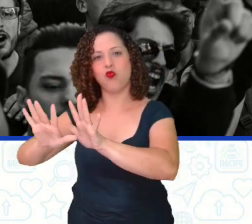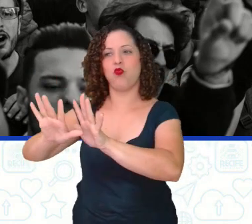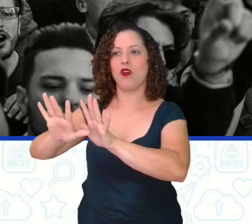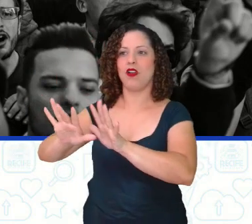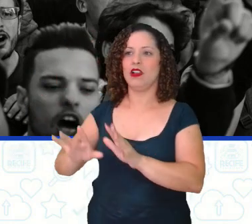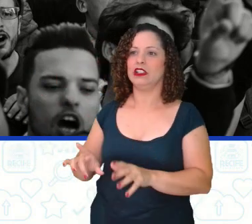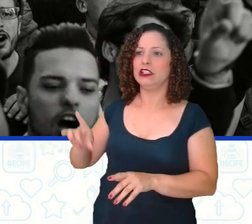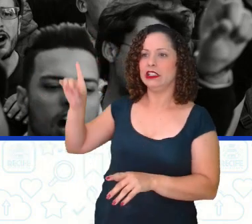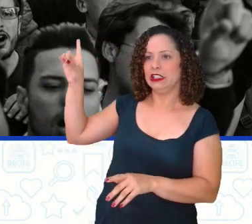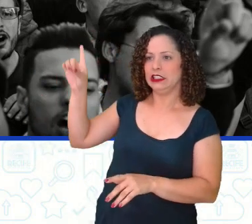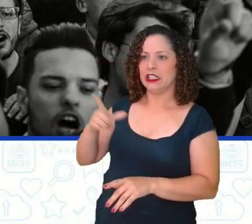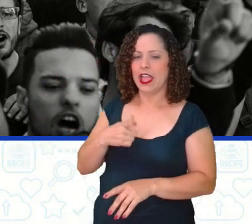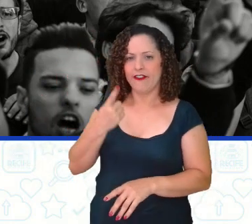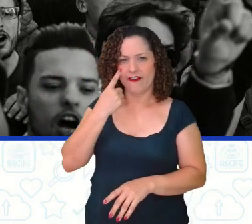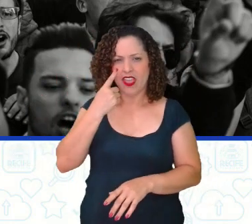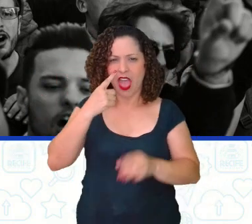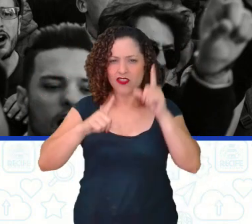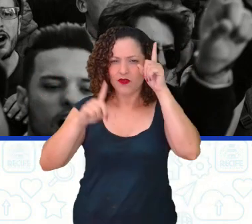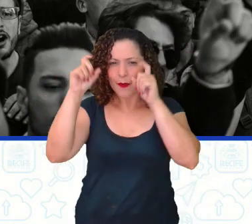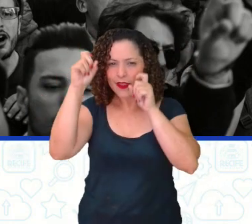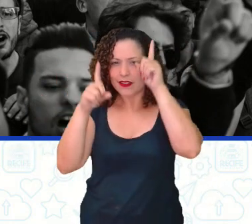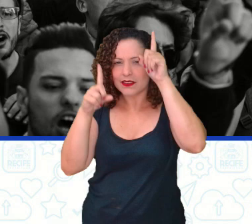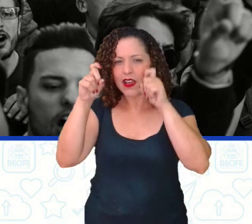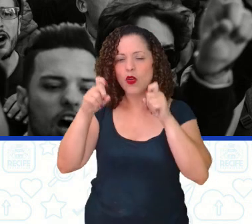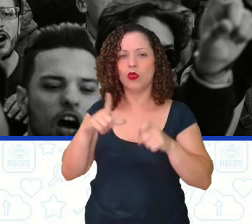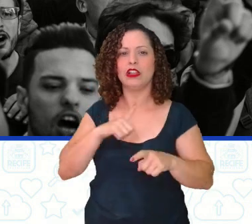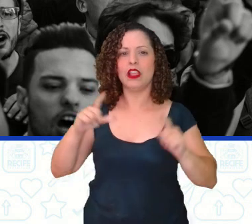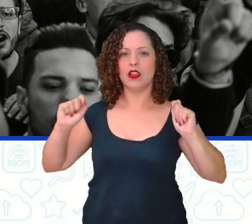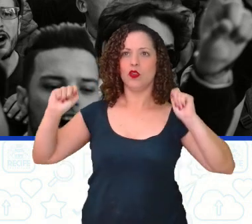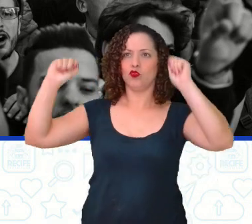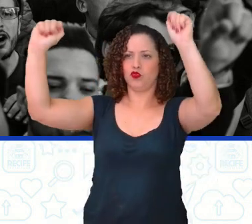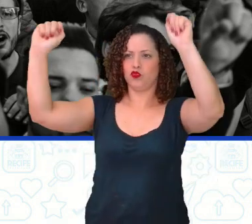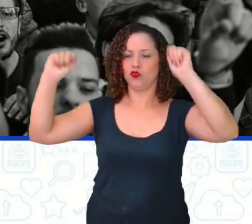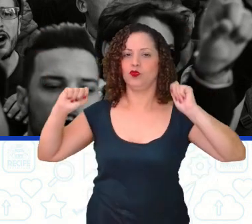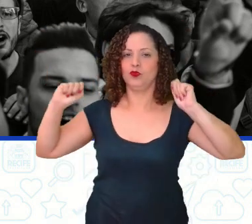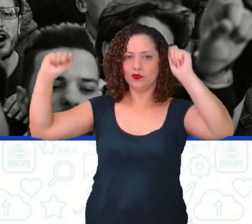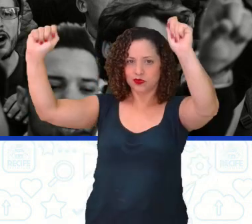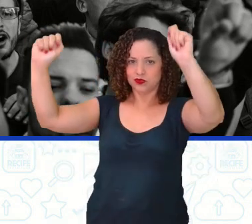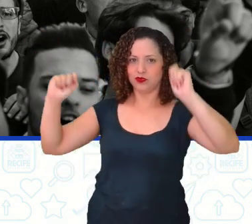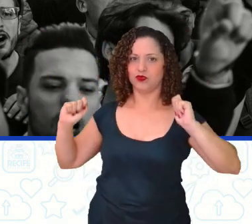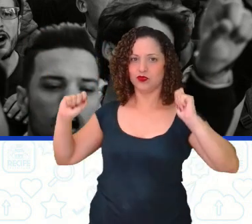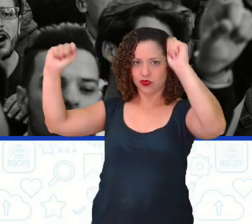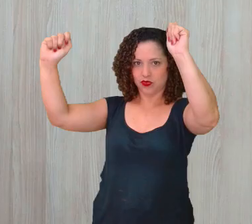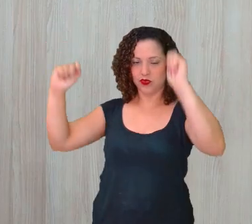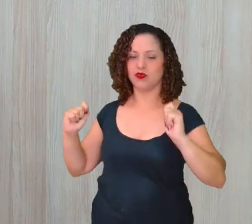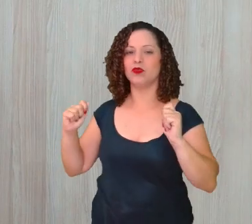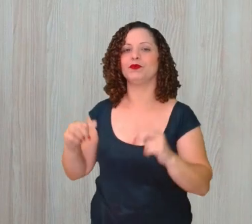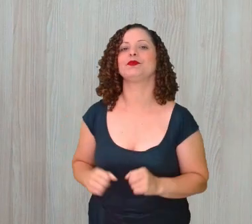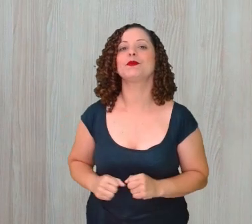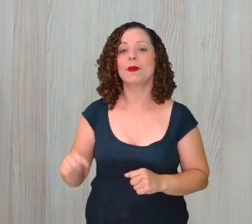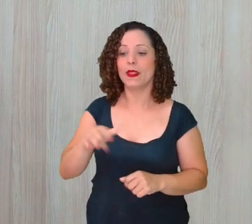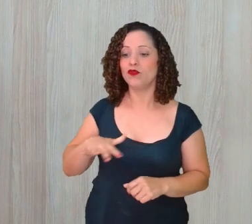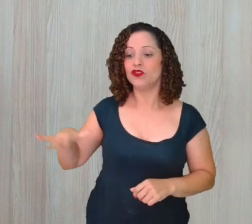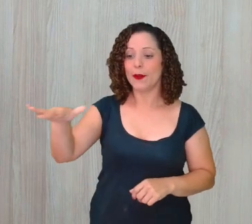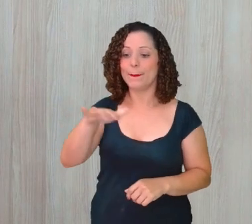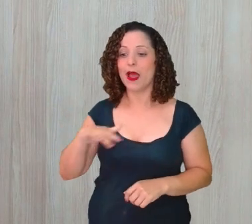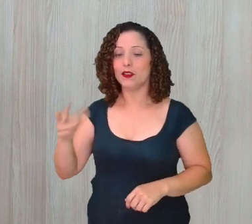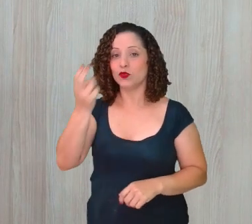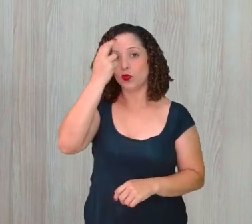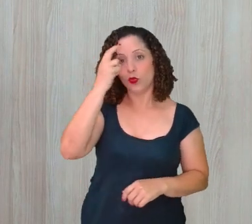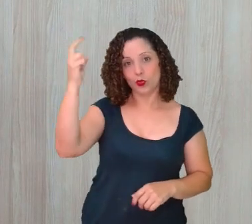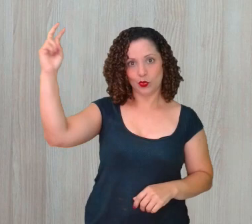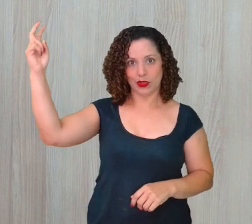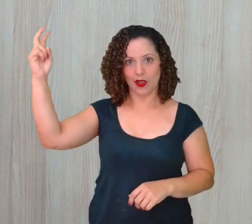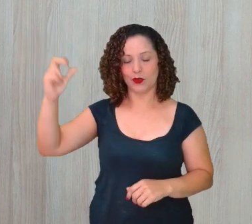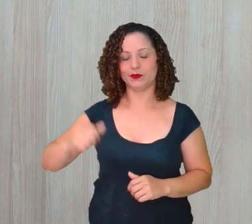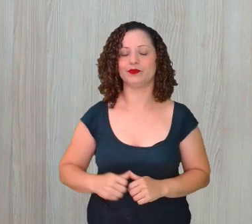a expressão de estão reivindicando alguma coisa, né? É porque é o espaço... É o espaço cultural, né, professor? Exato. O senhor me dá